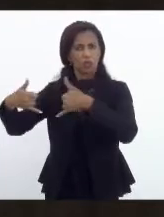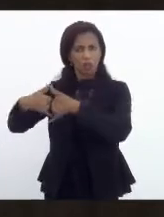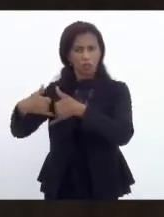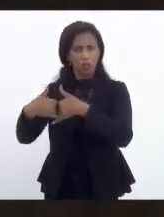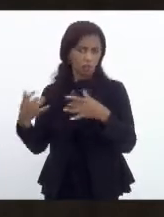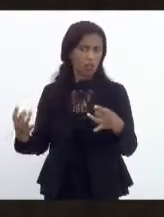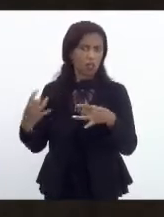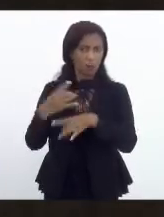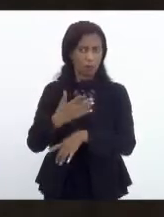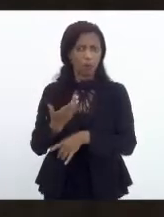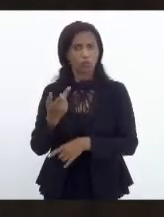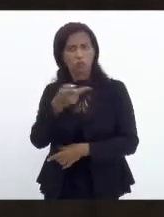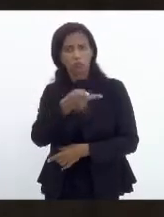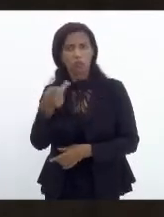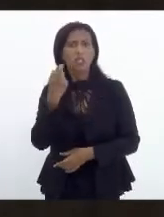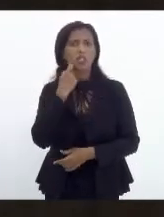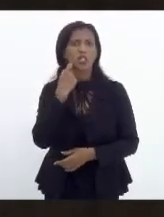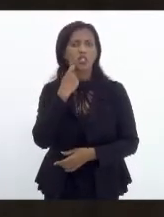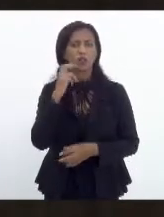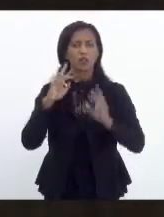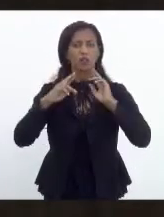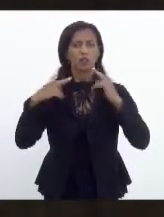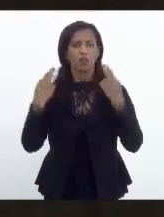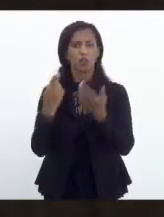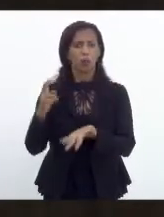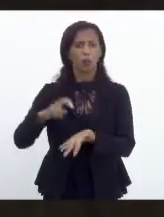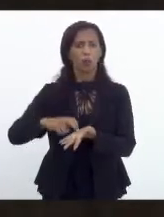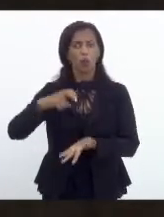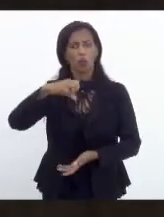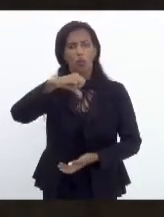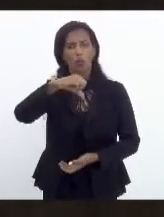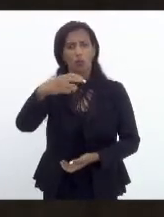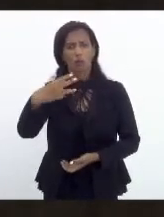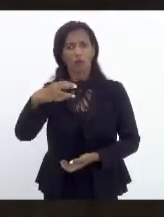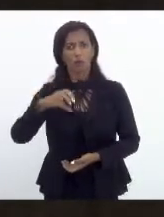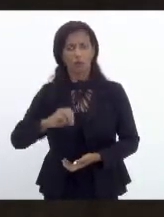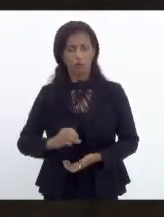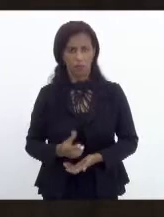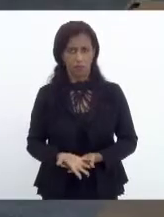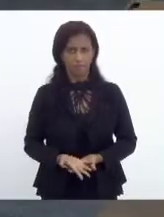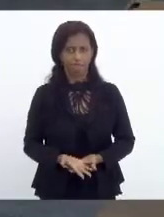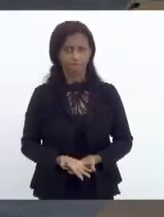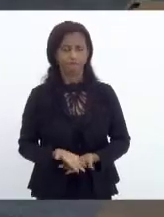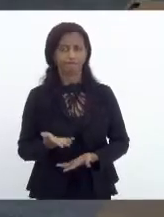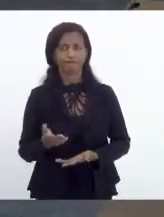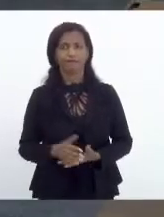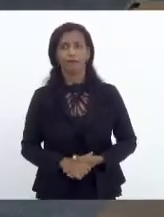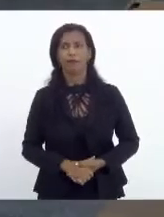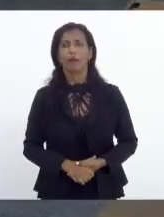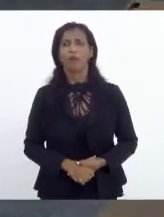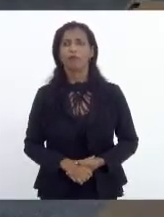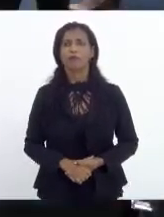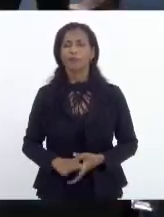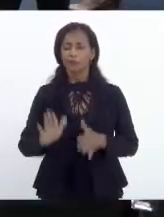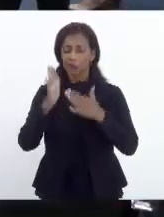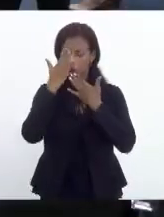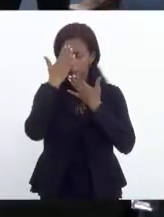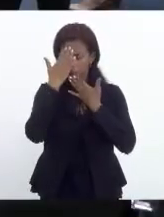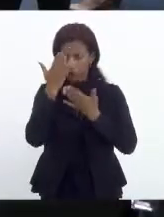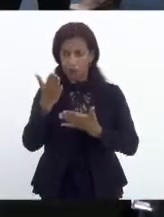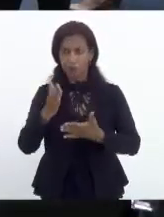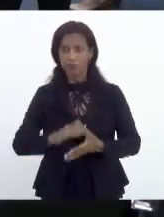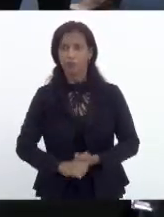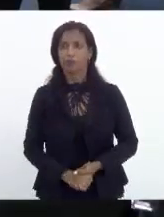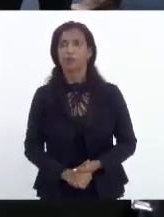está pronto para atendê-las na sexta-feira, às 9h30 da manhã, para tratar do tema. Obrigada, deputado. Presidente,